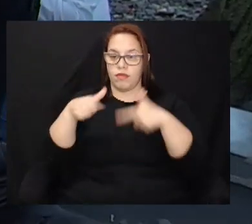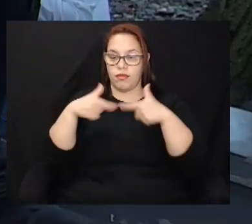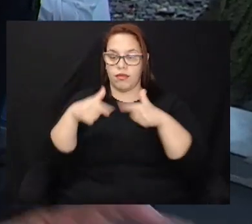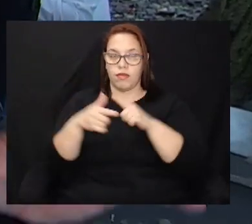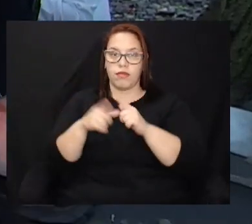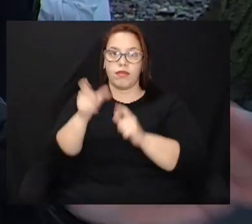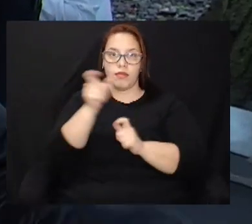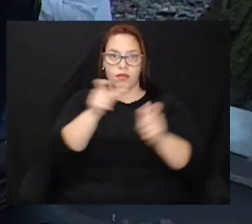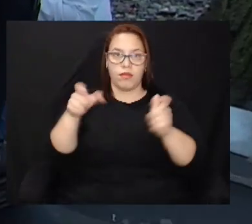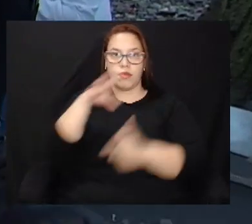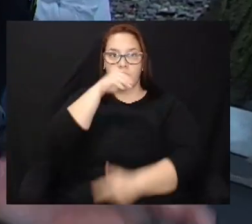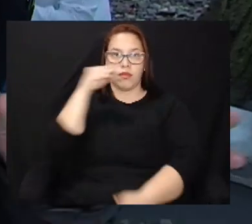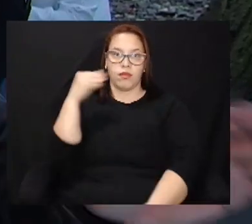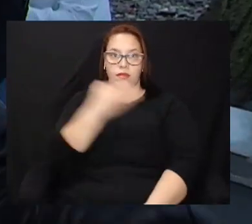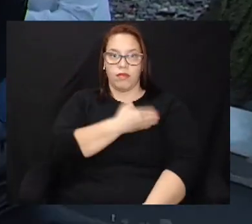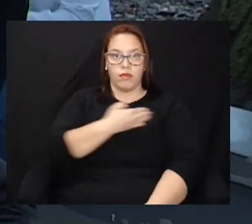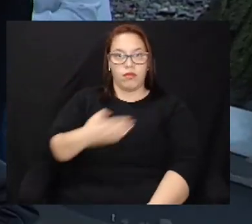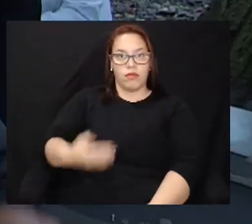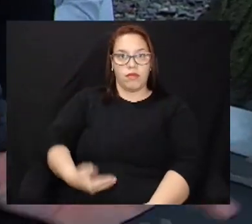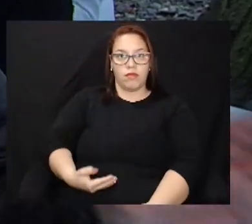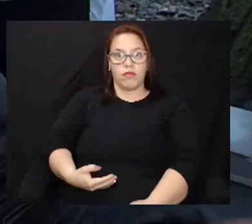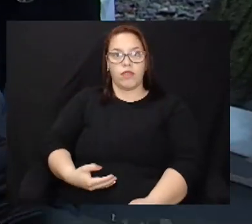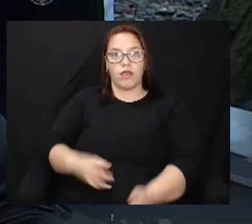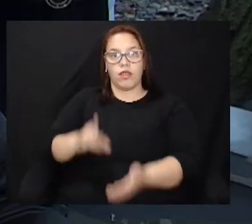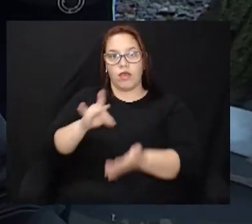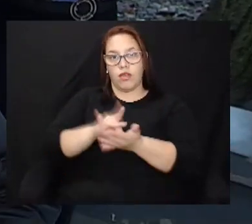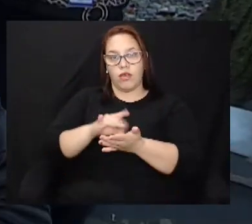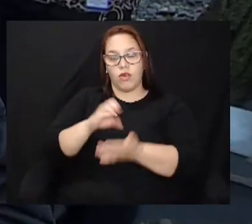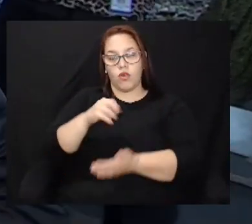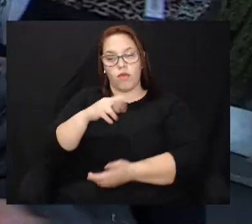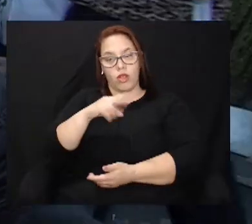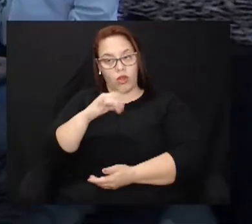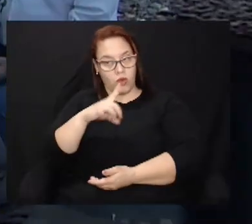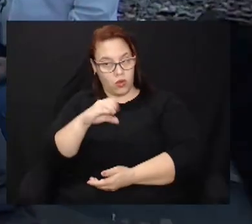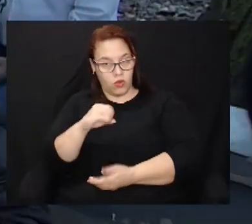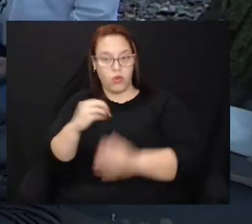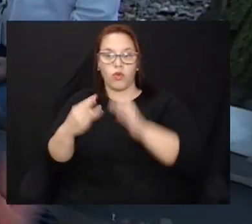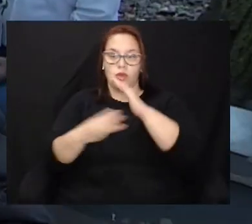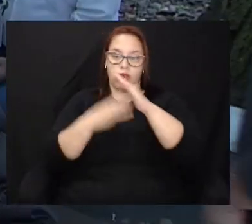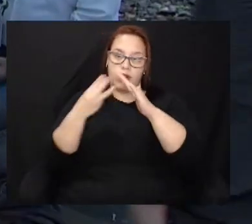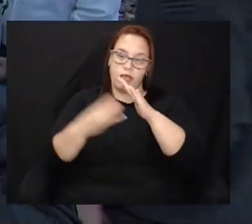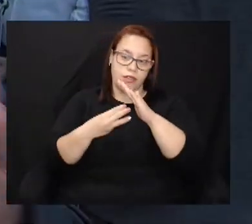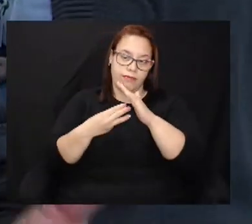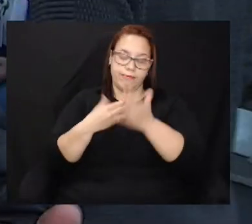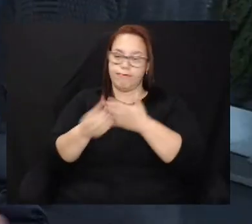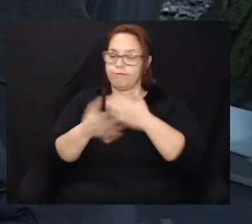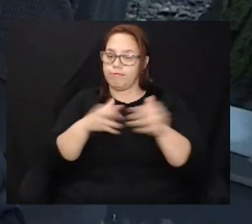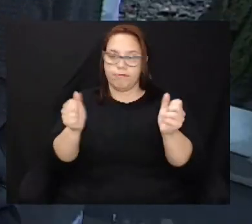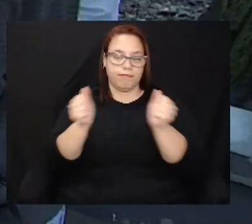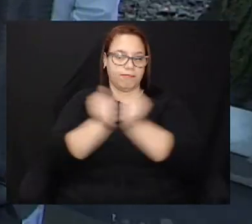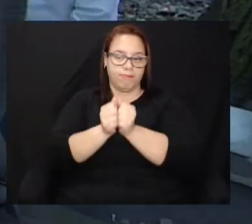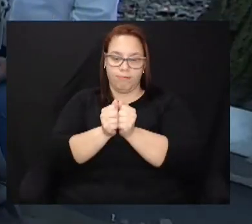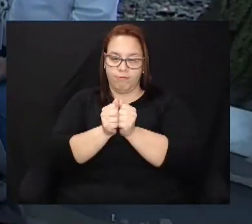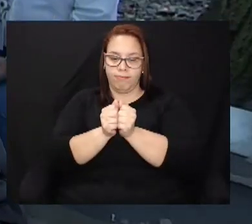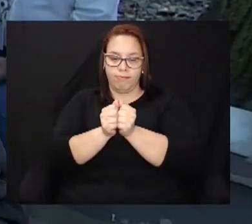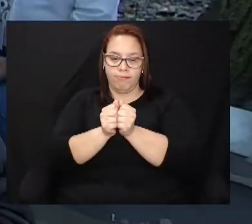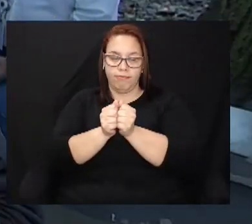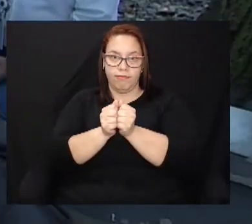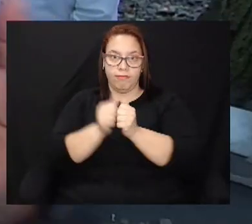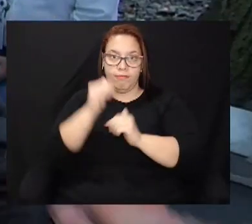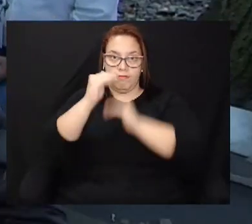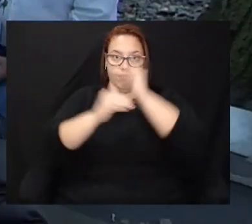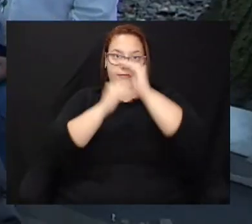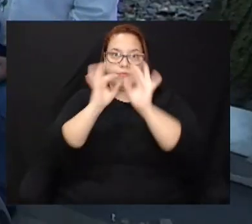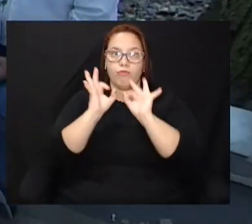da Câmara, seja ele efetivo, seja comissionado, seja terceirizado. Todos juntos é que fazem e constroem excelência do